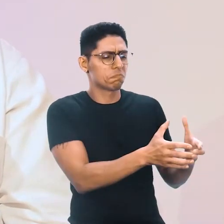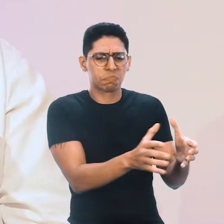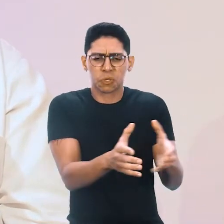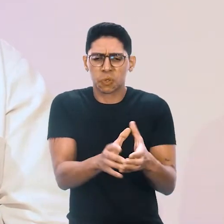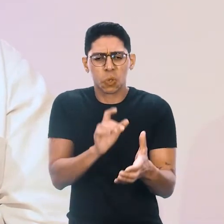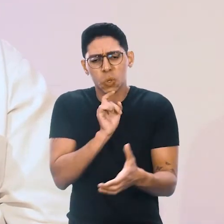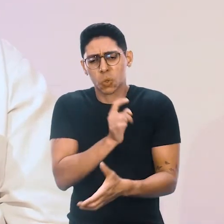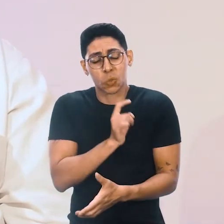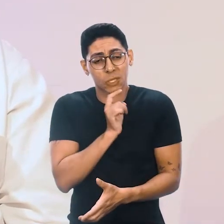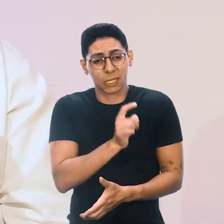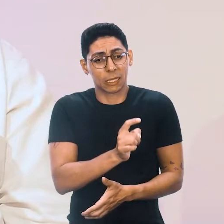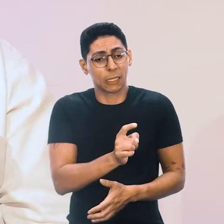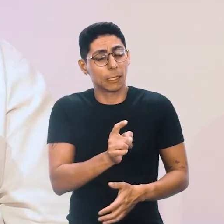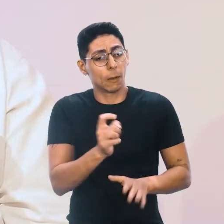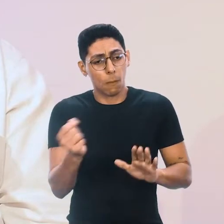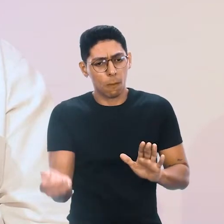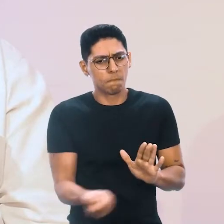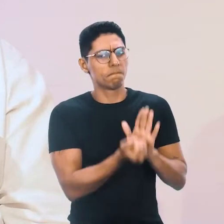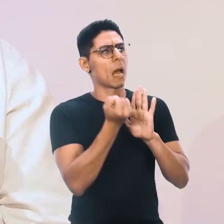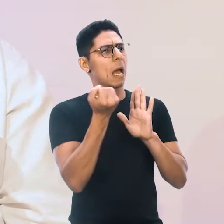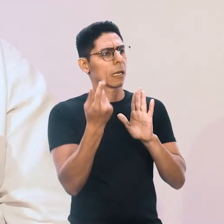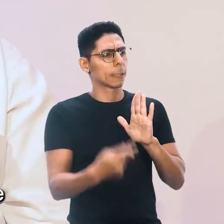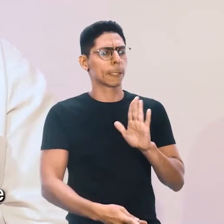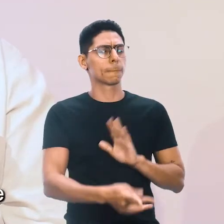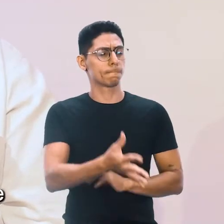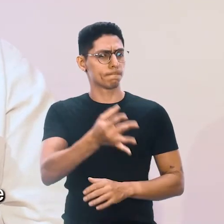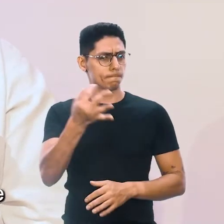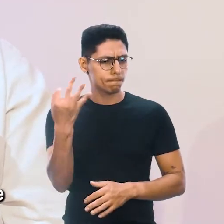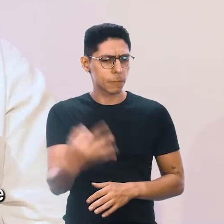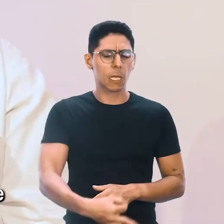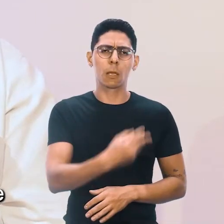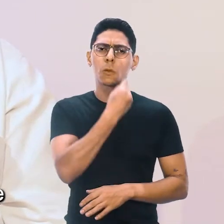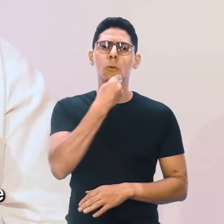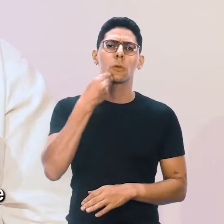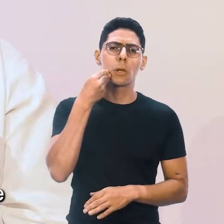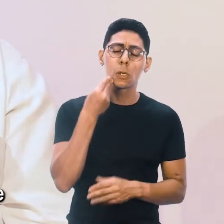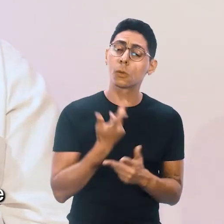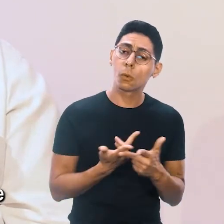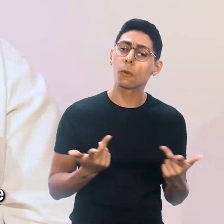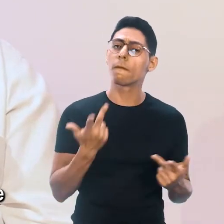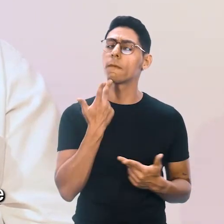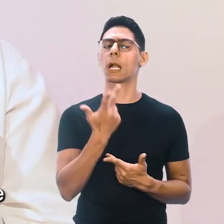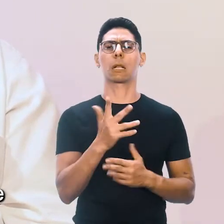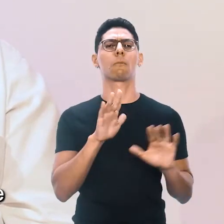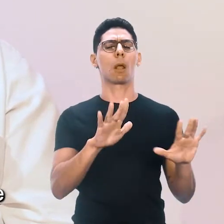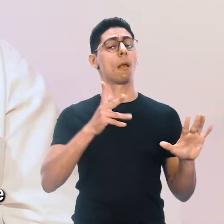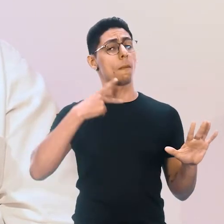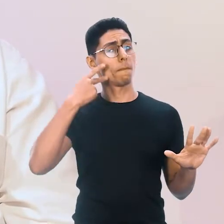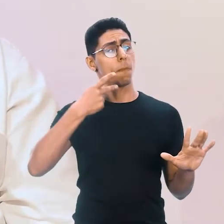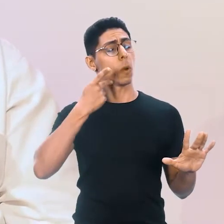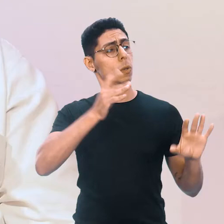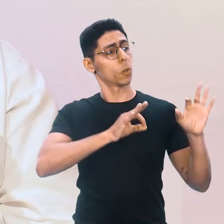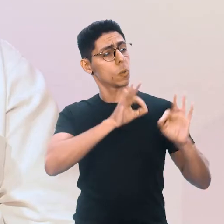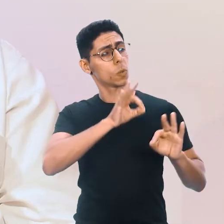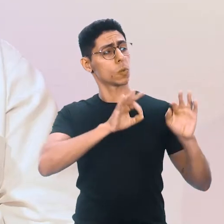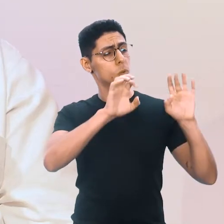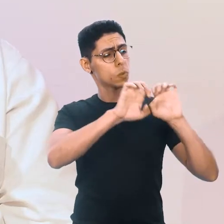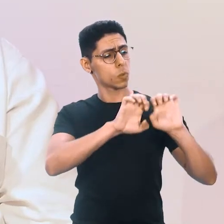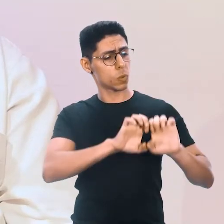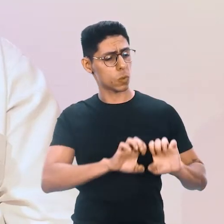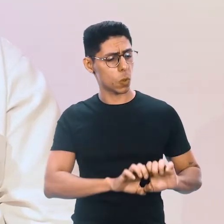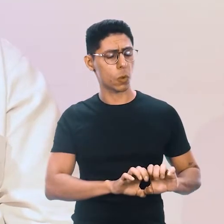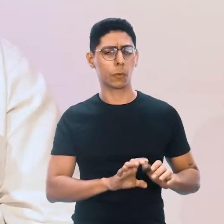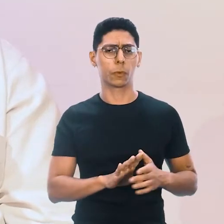ainda deixar uma marca, algo que diga assim, de política estruturante, que de